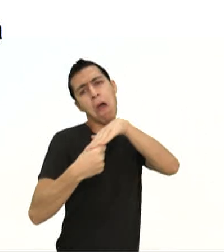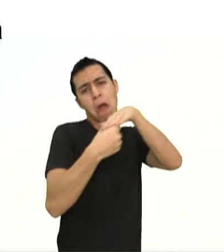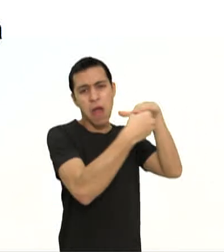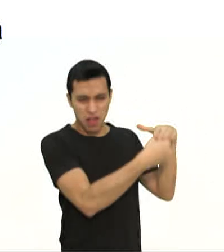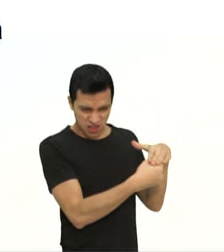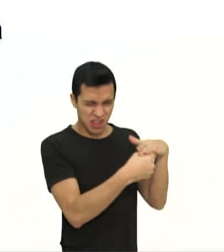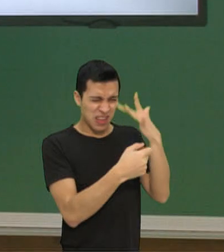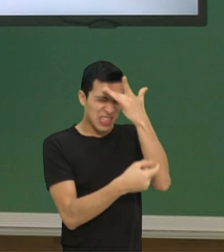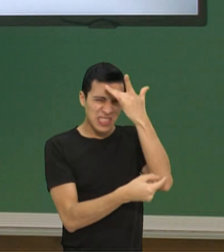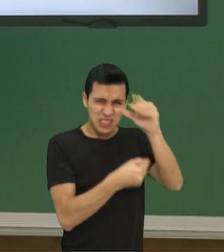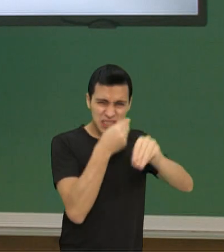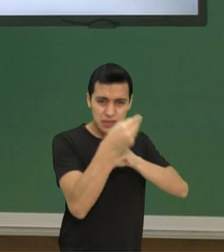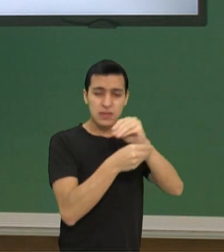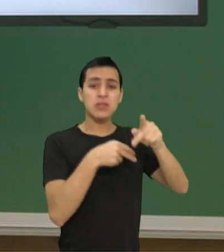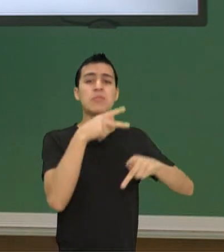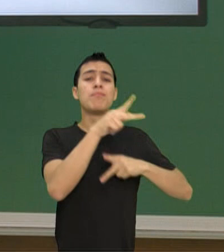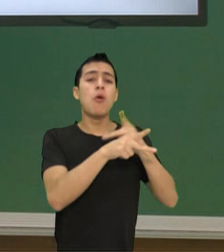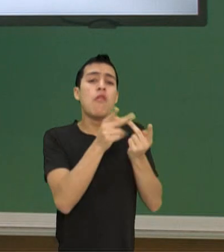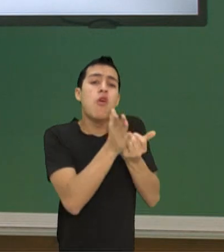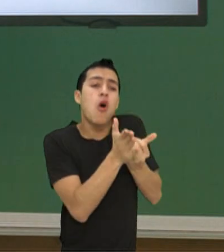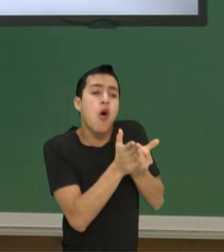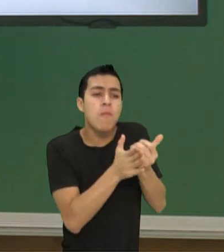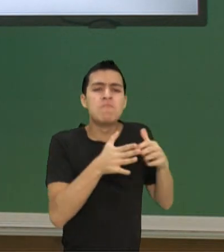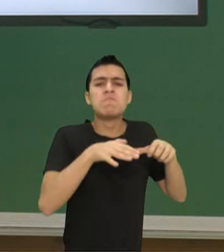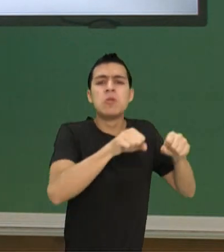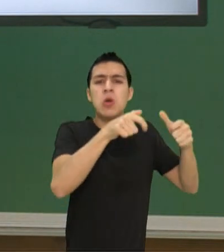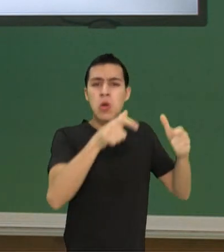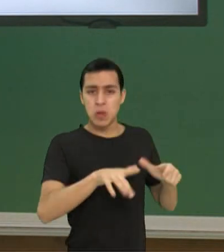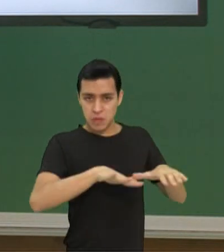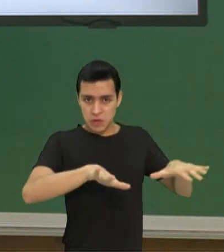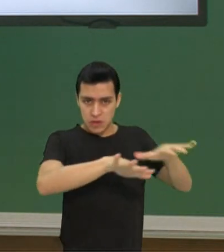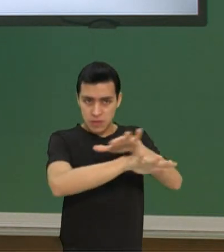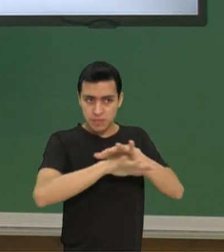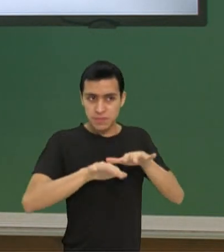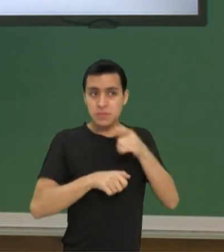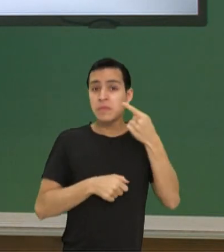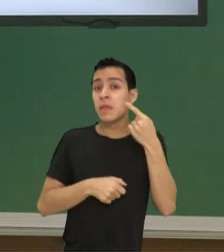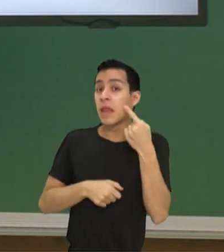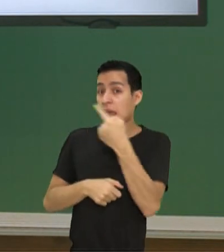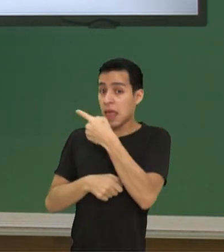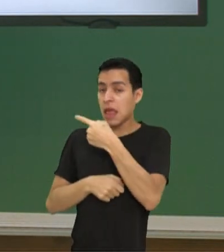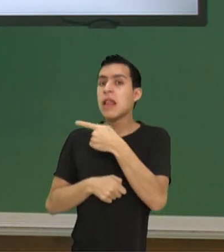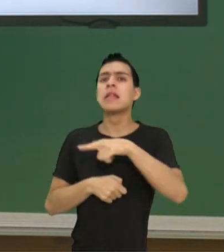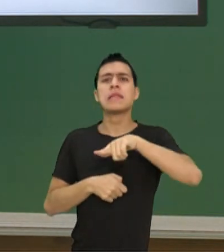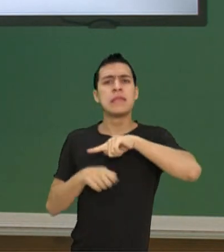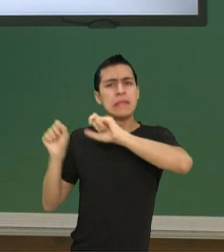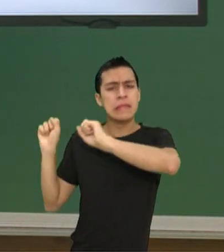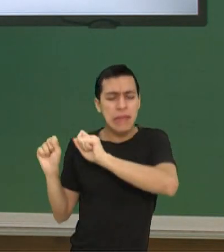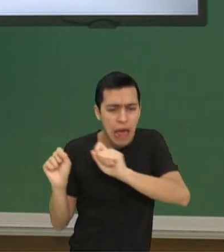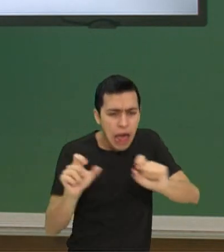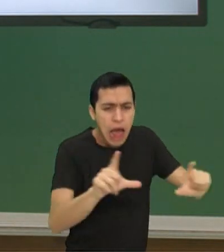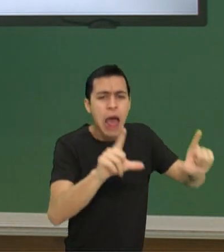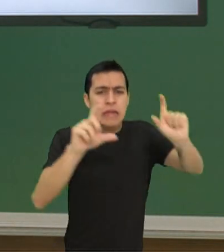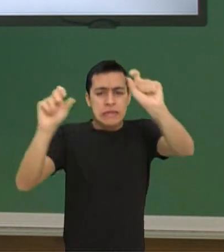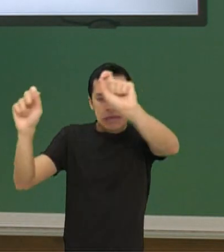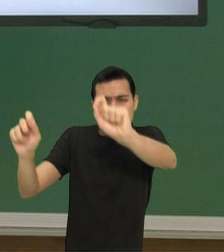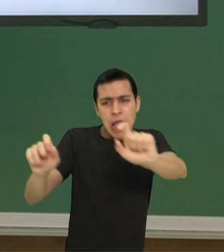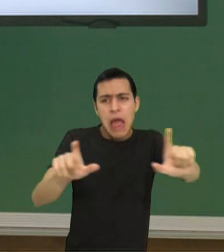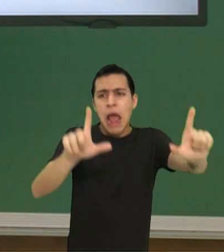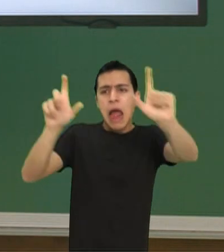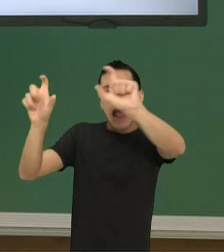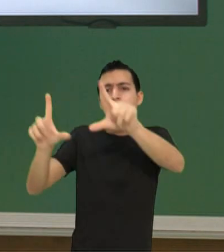eles mestiços e povos originários. Ele é representado, gente, muitas imagens, muitos quadros que ele tem,